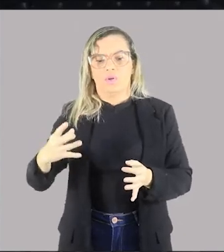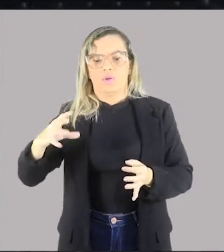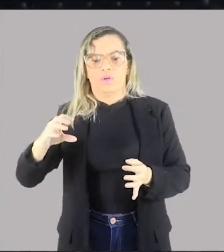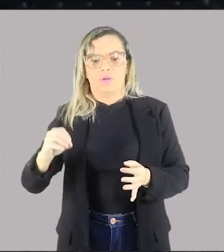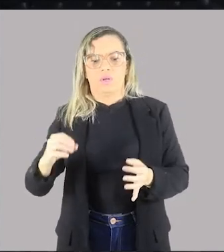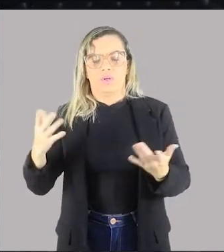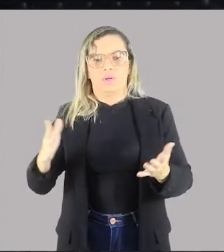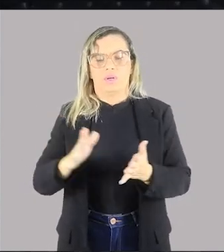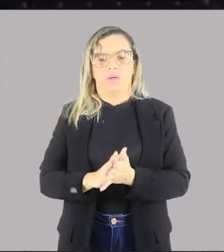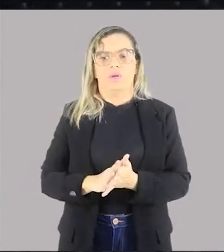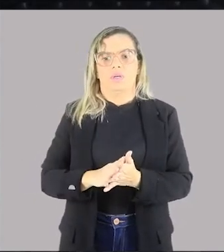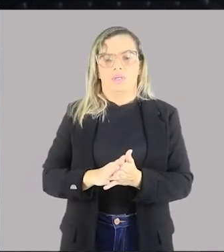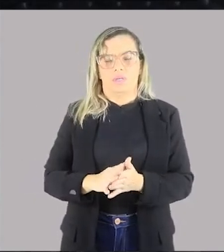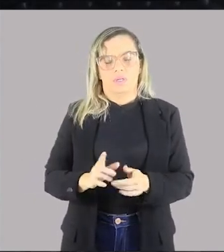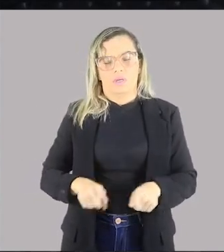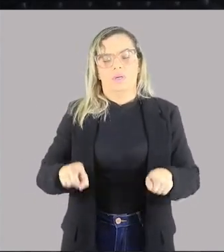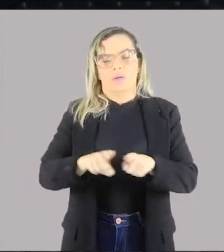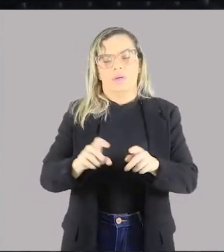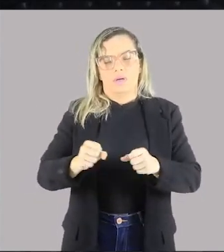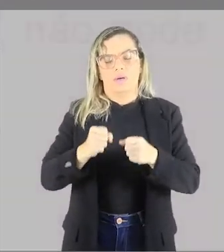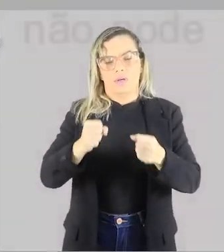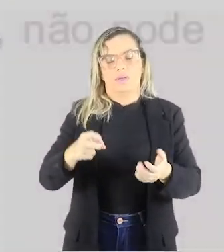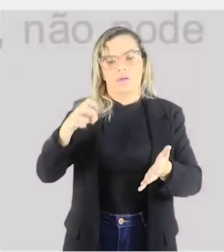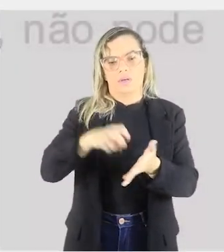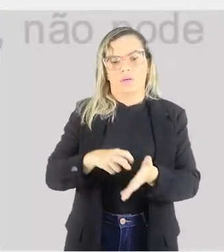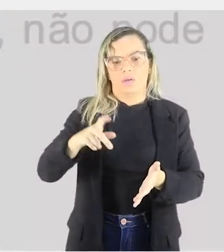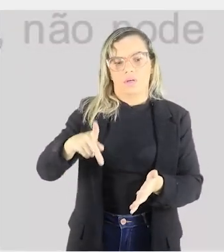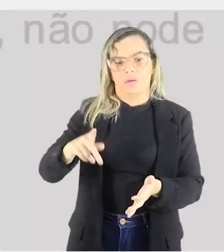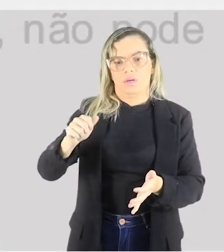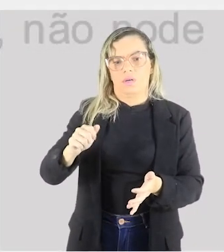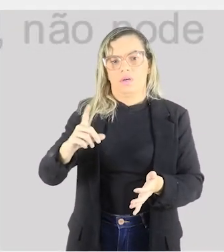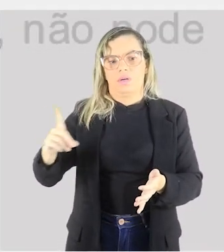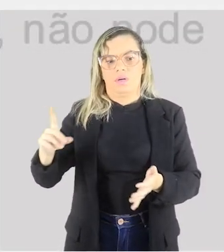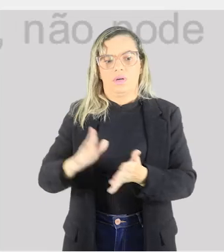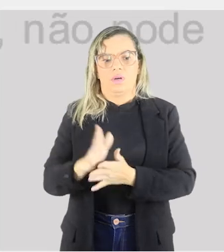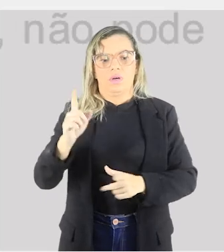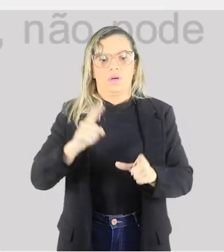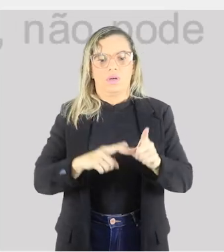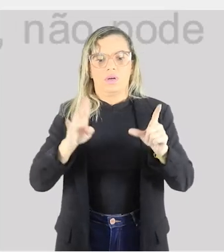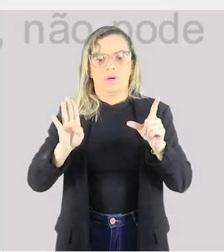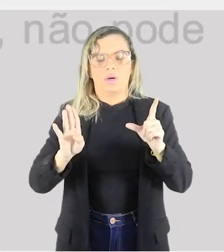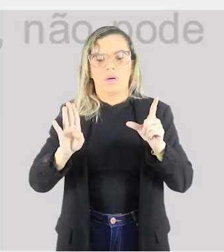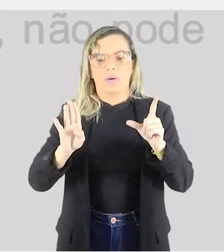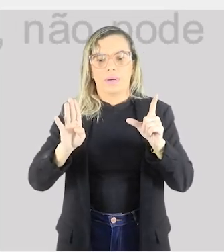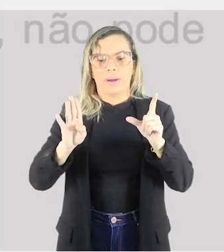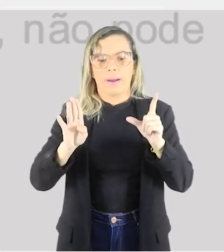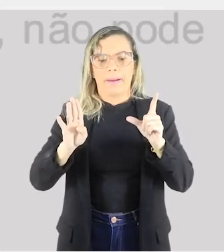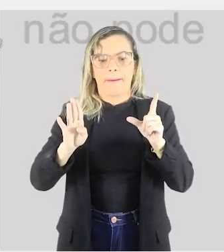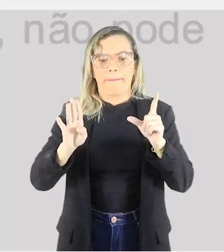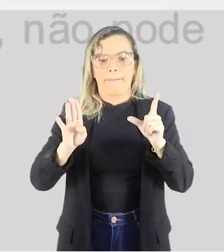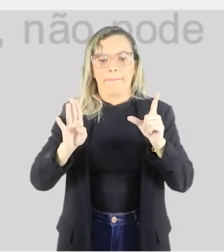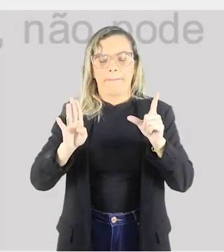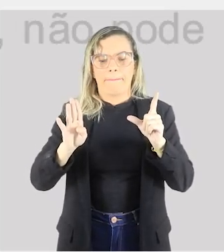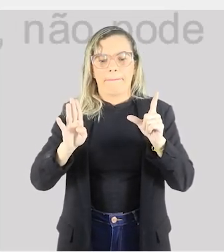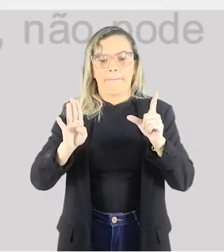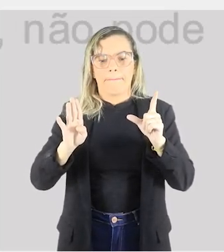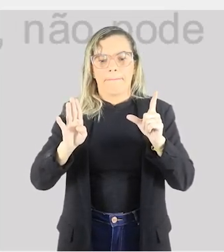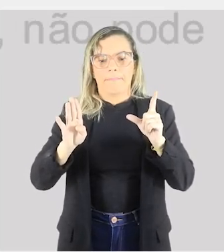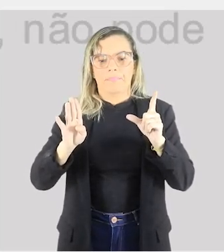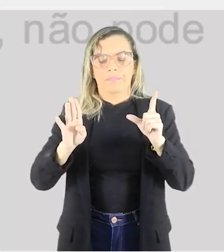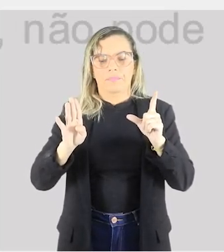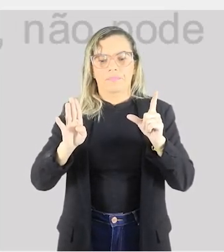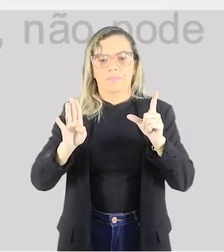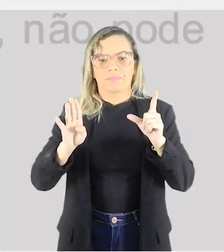punir com PAD, certo? Marcos Paulo, servidor público estável, pode ser demitido pela sua